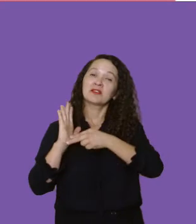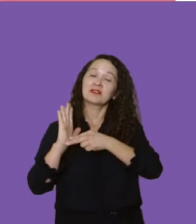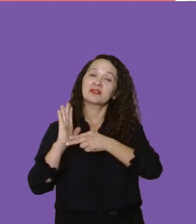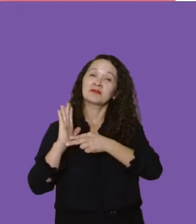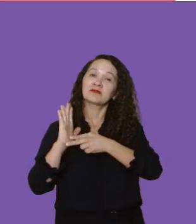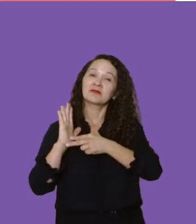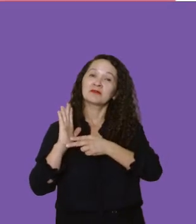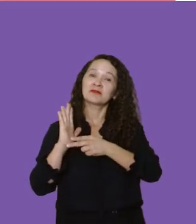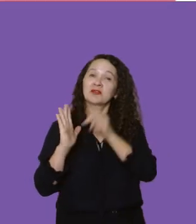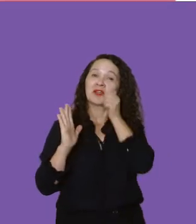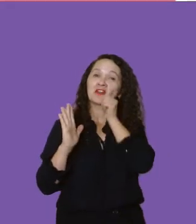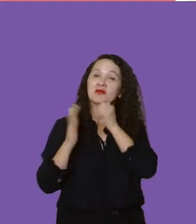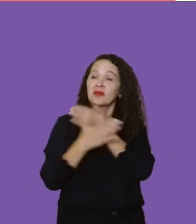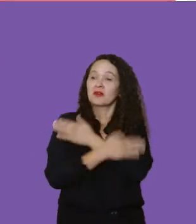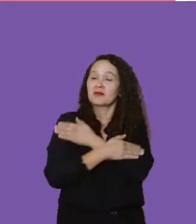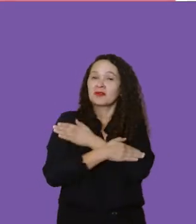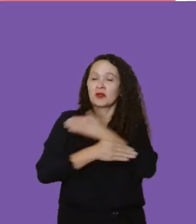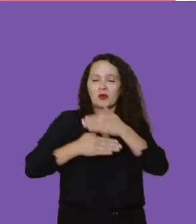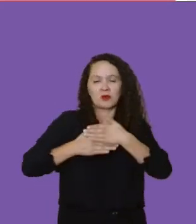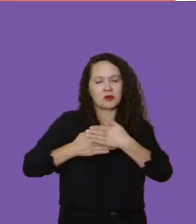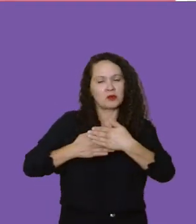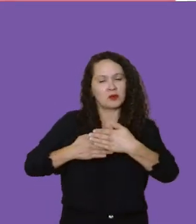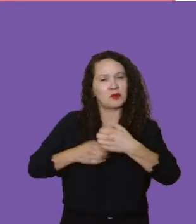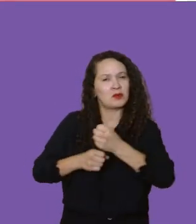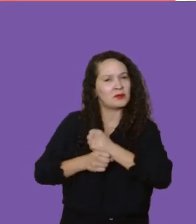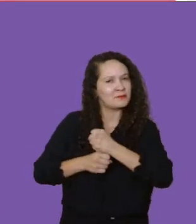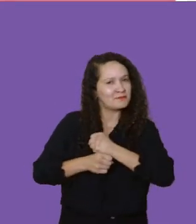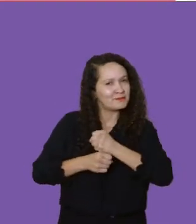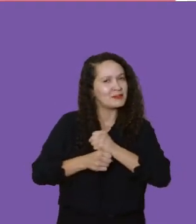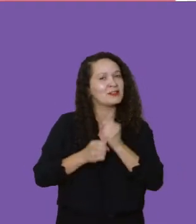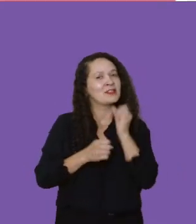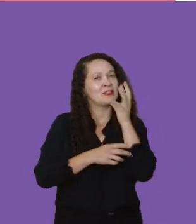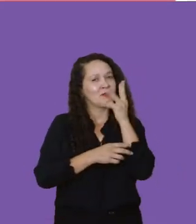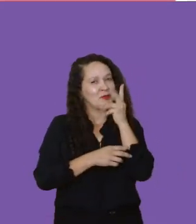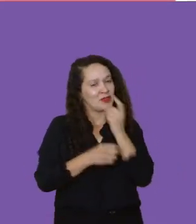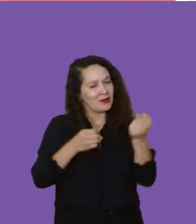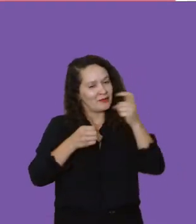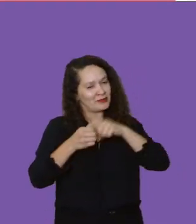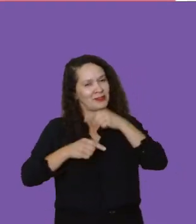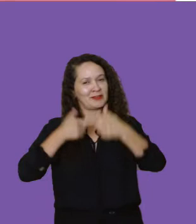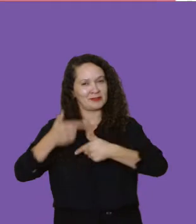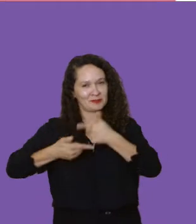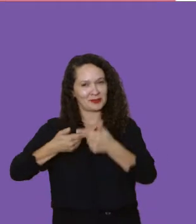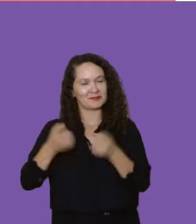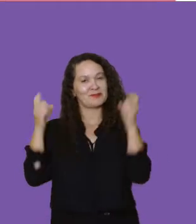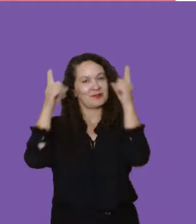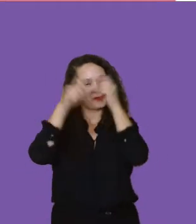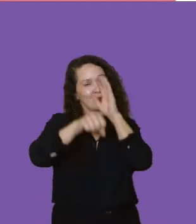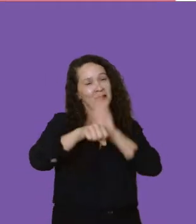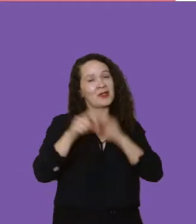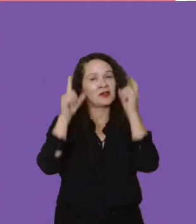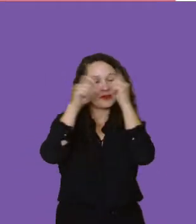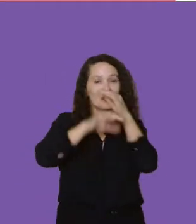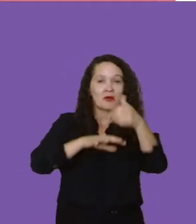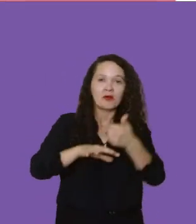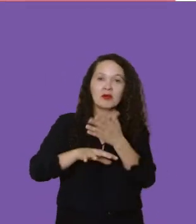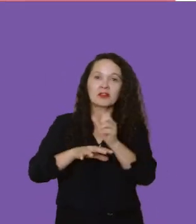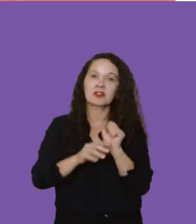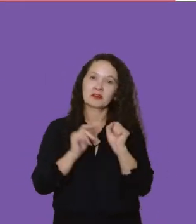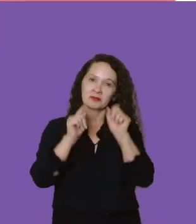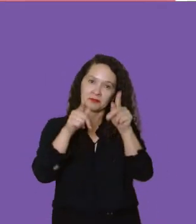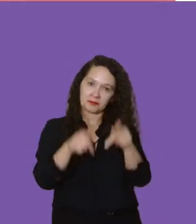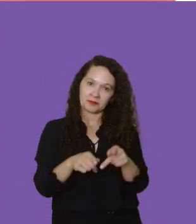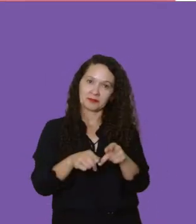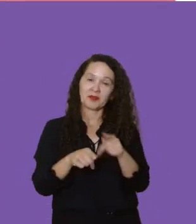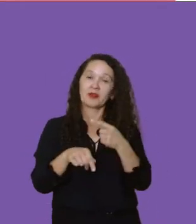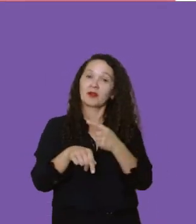mulheres ficarão desempregadas por um longo período, Então, tornando ainda mais difícil o acesso à aposentadoria,